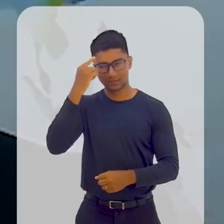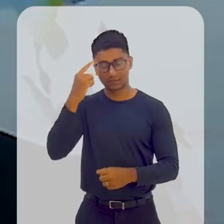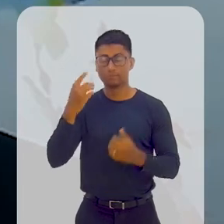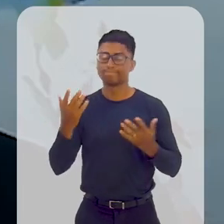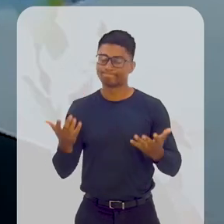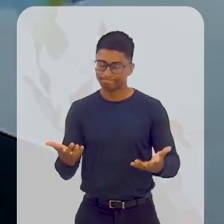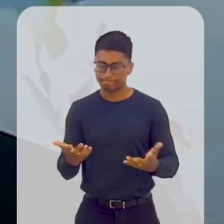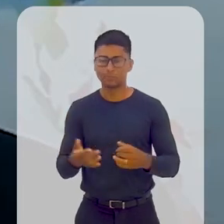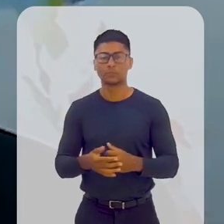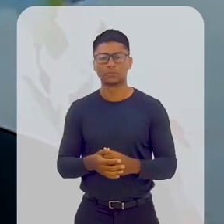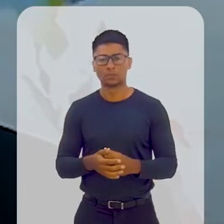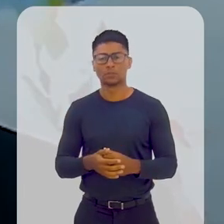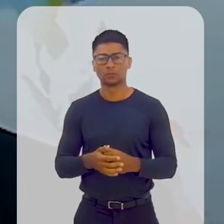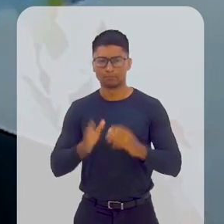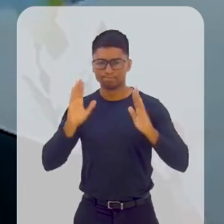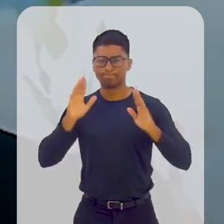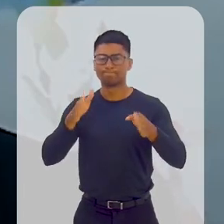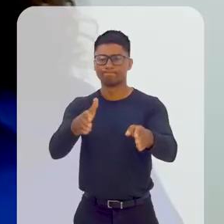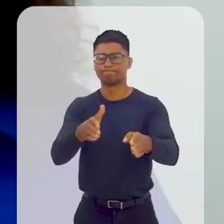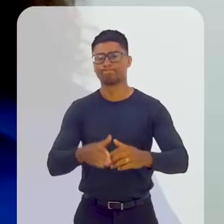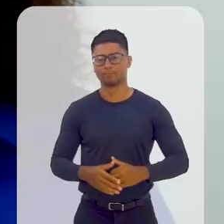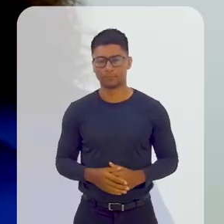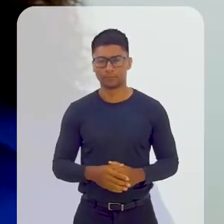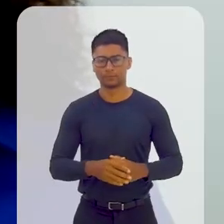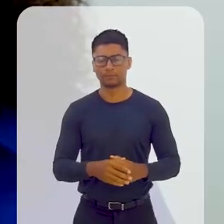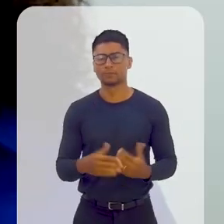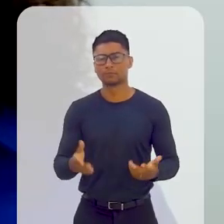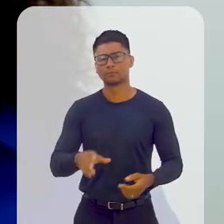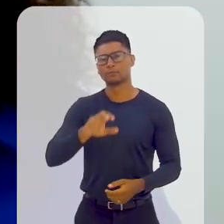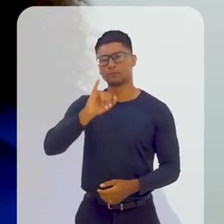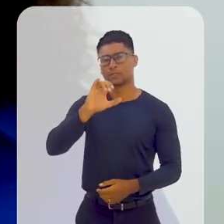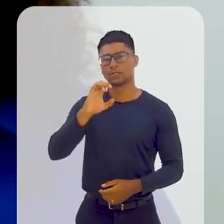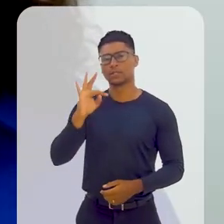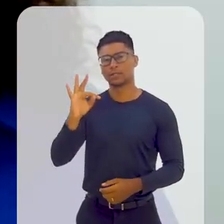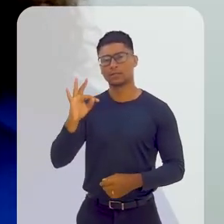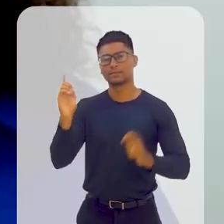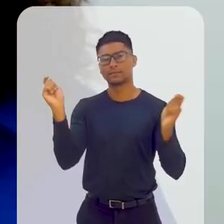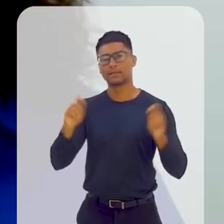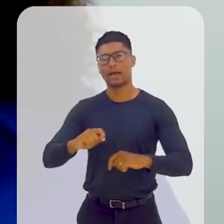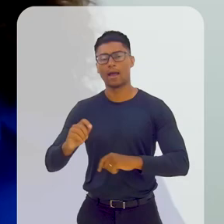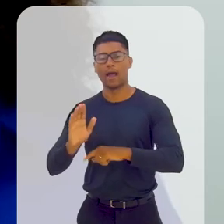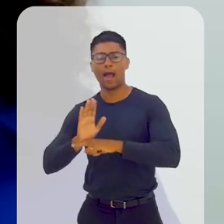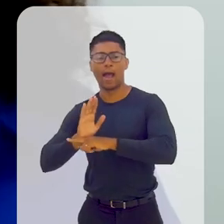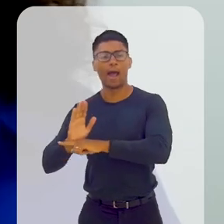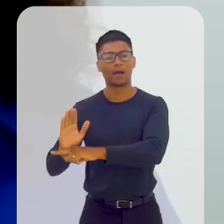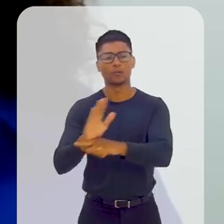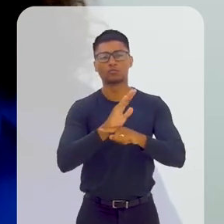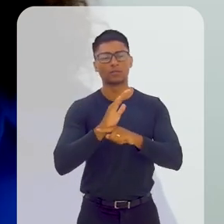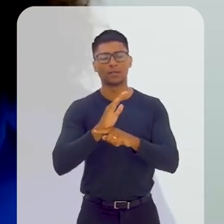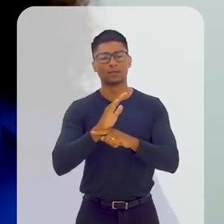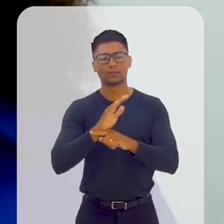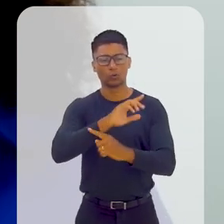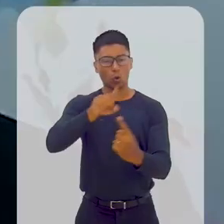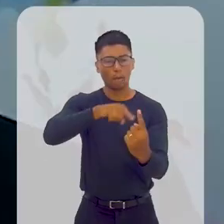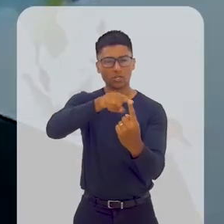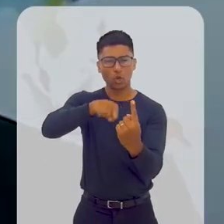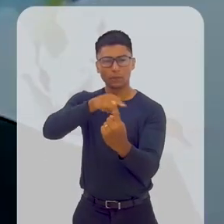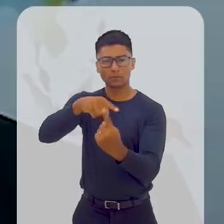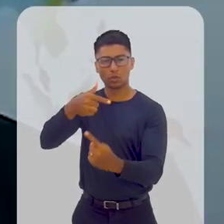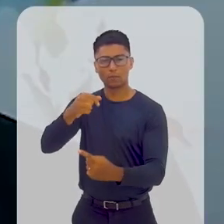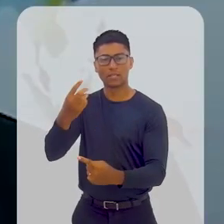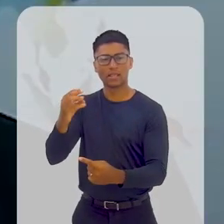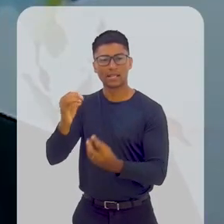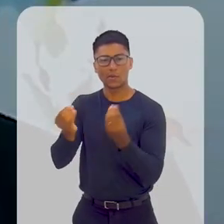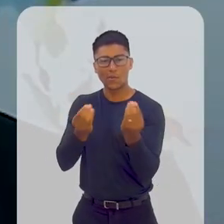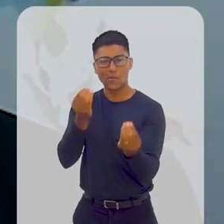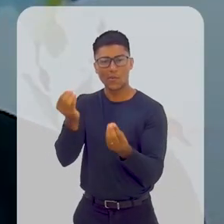nos direciona dessa maneira. E como o ICT Sustentável pode ajudar no desenrolar dessa agenda? Maravilha, o